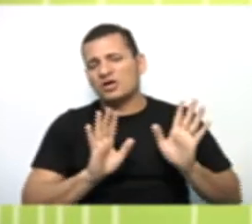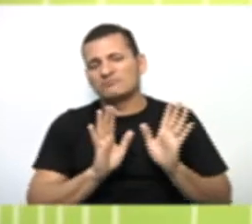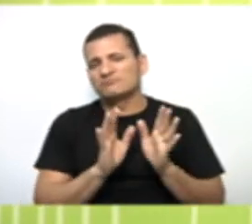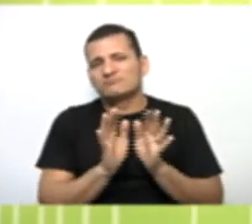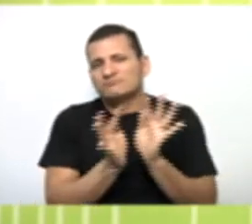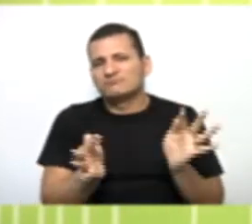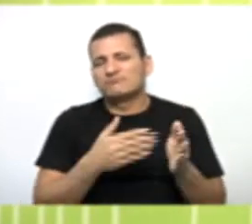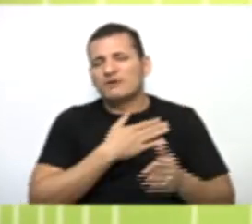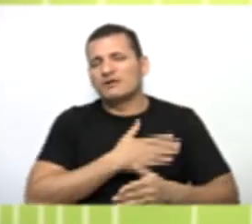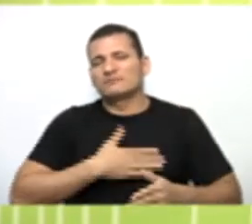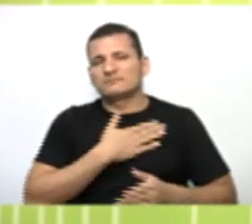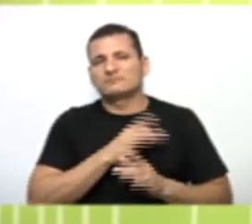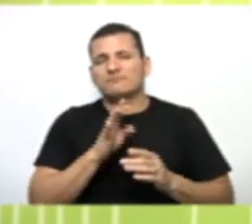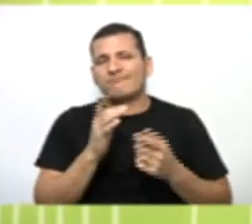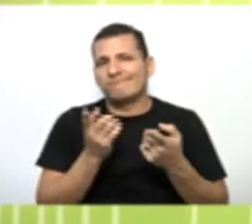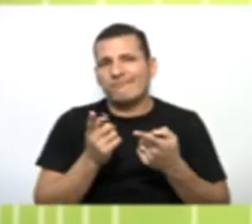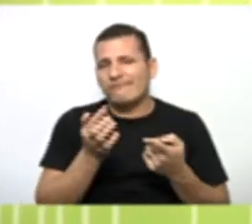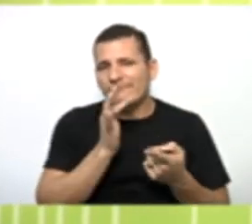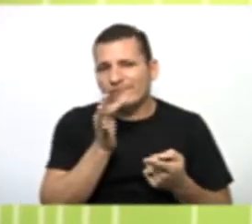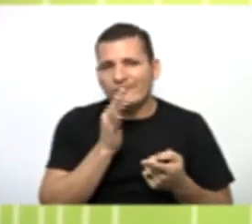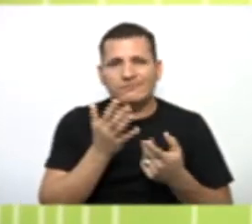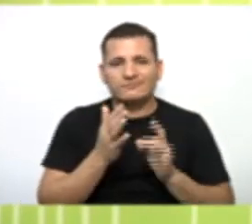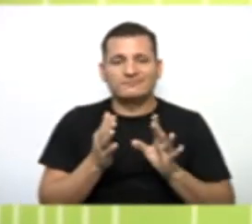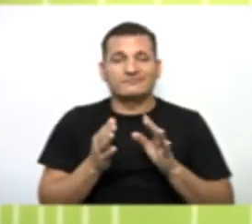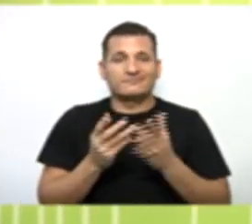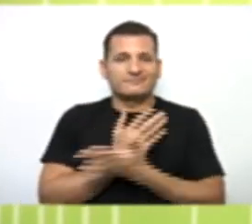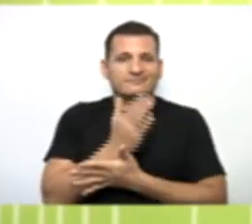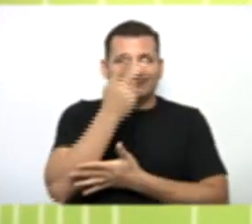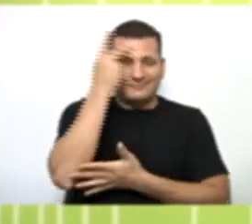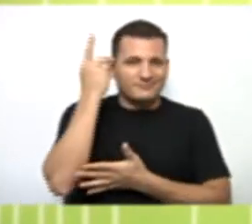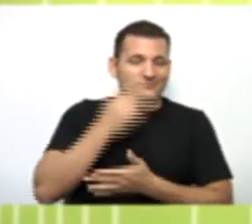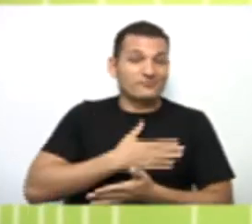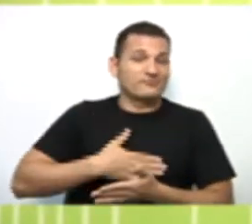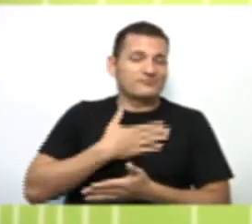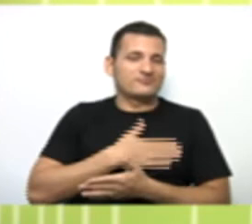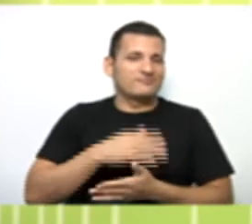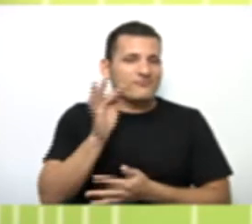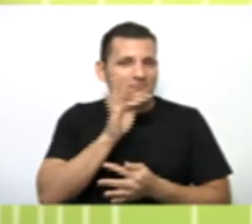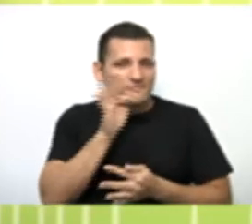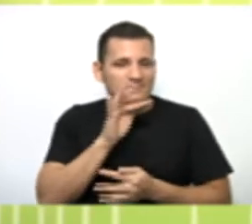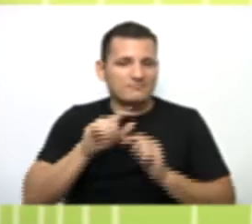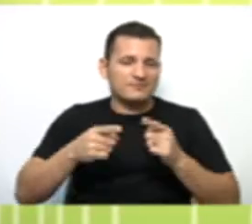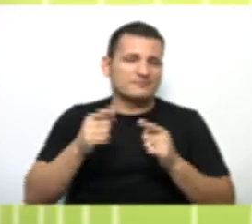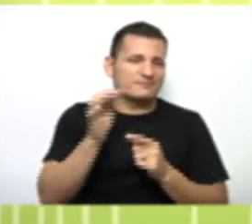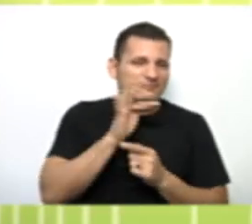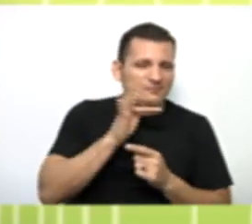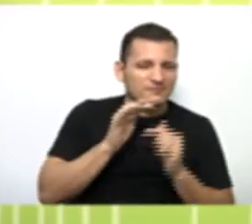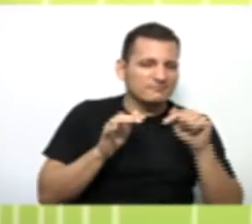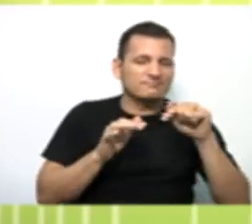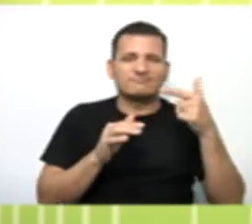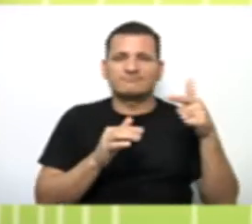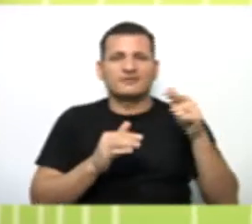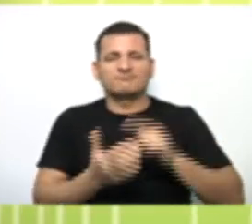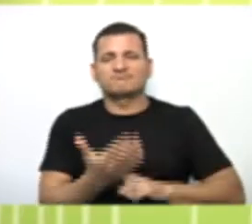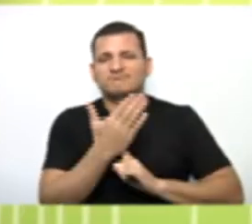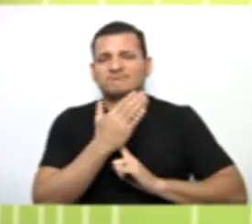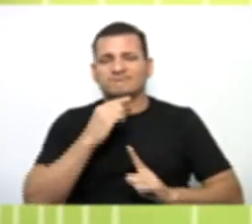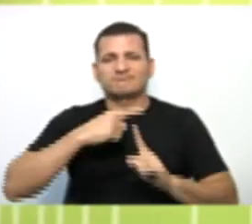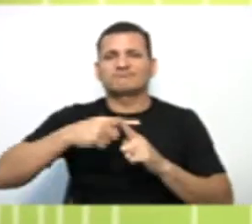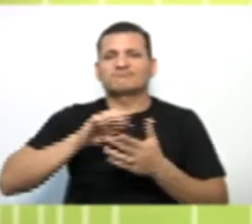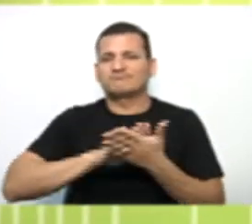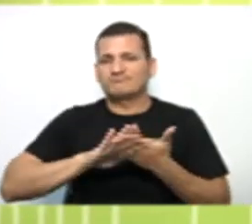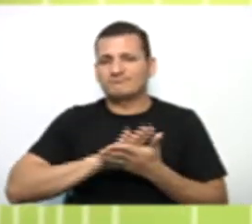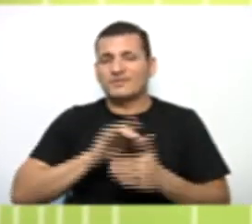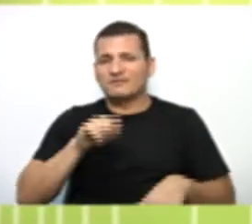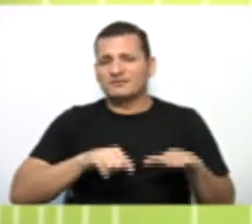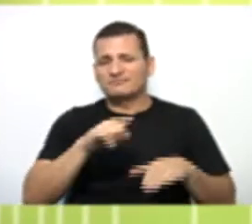prazerosa, como a fofoca, né? Tem pessoas que adoram ouvir fofoca, mas fofoca por fofoca não te traz nenhum tipo de benefício e às vezes